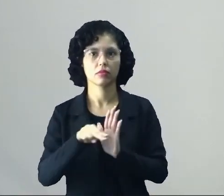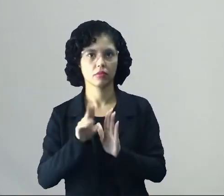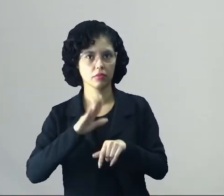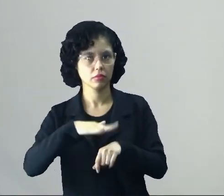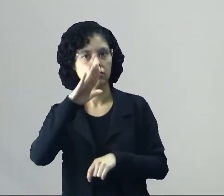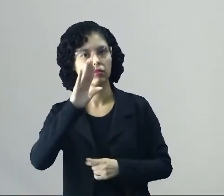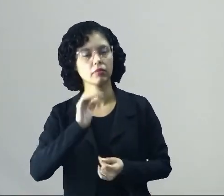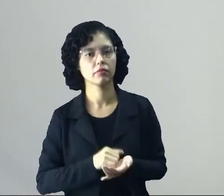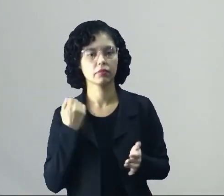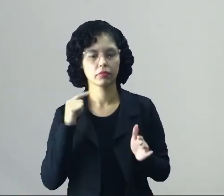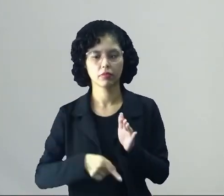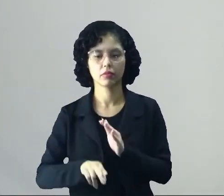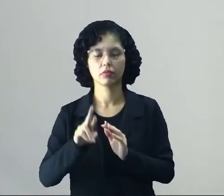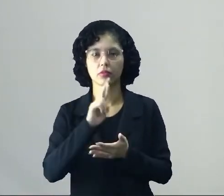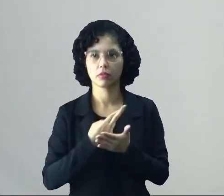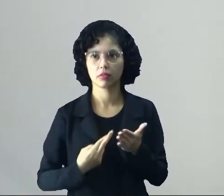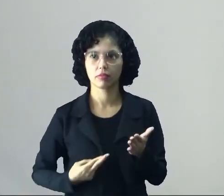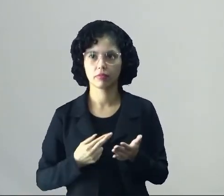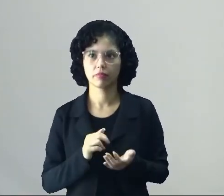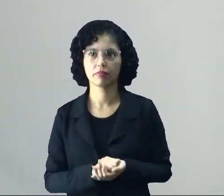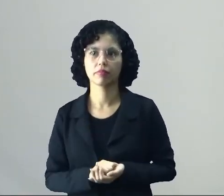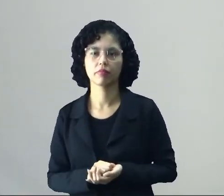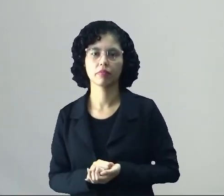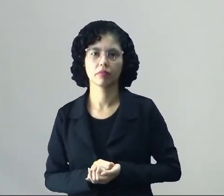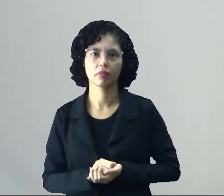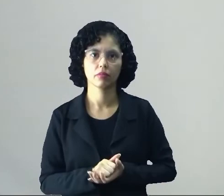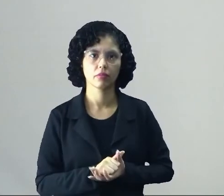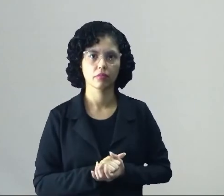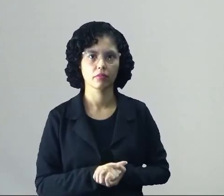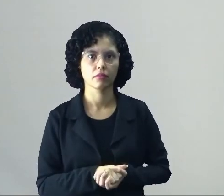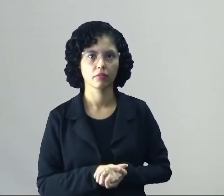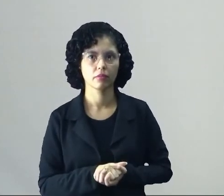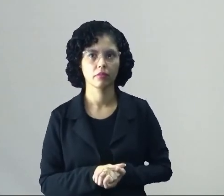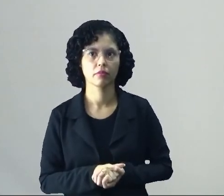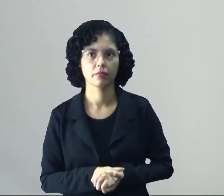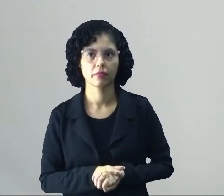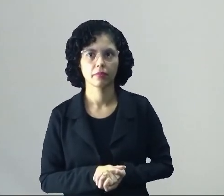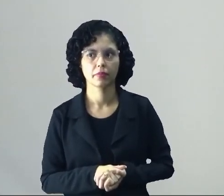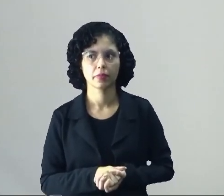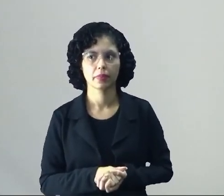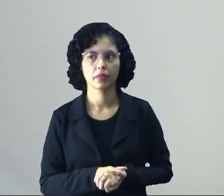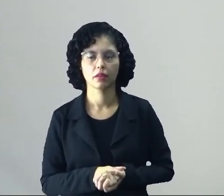nota máxima dentro dessa redação, dentro da sua redação, né? Vamos lá?